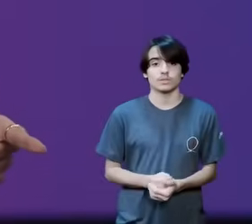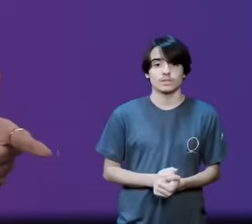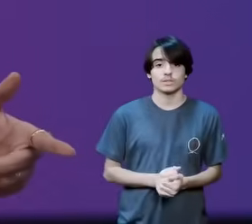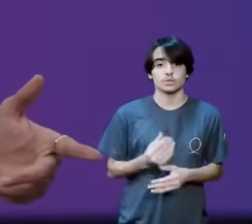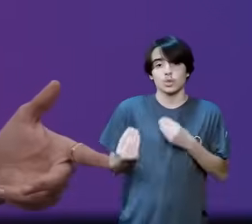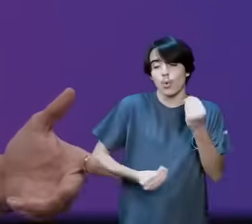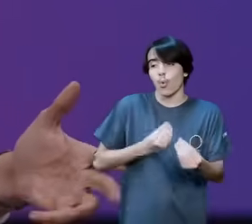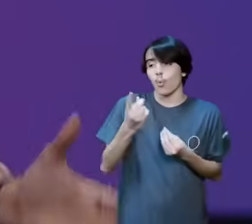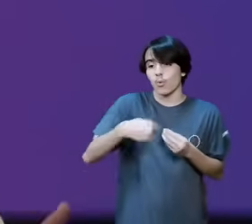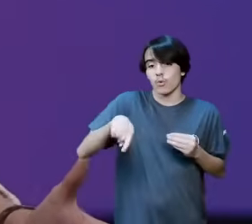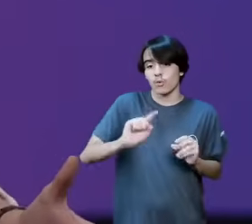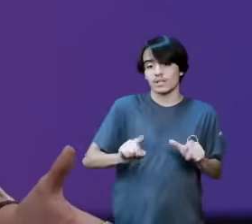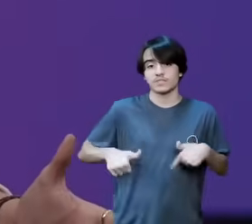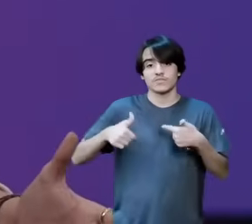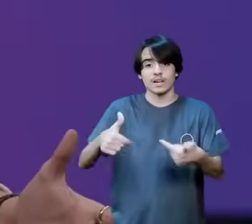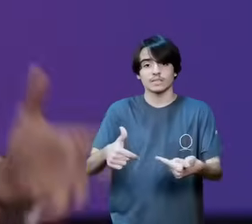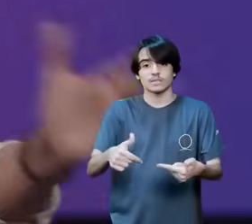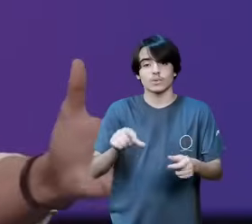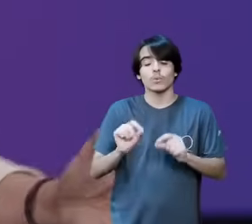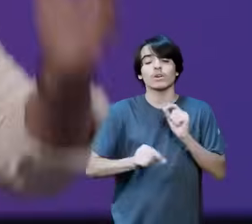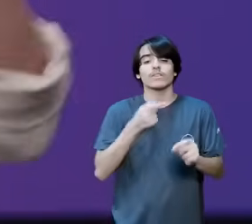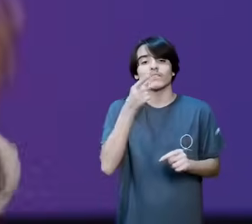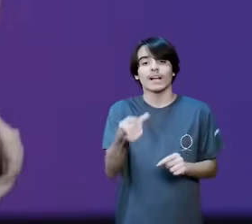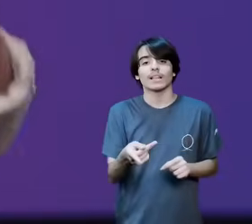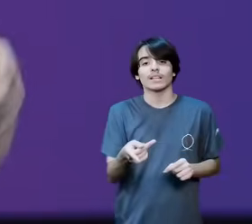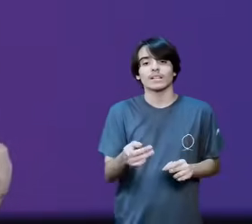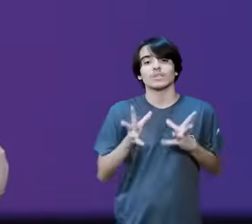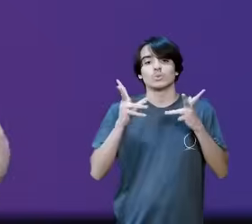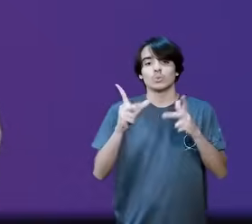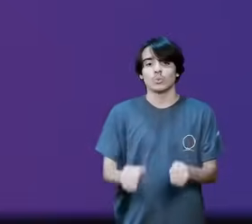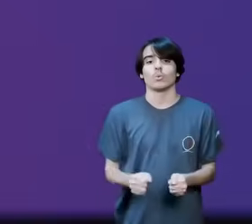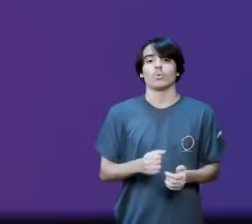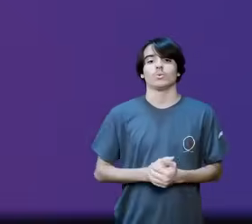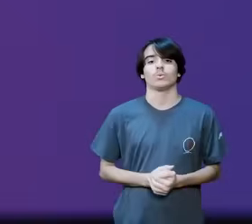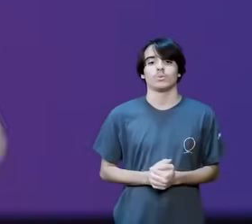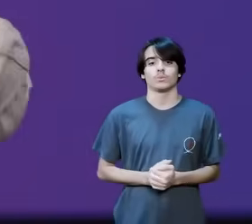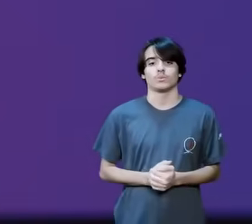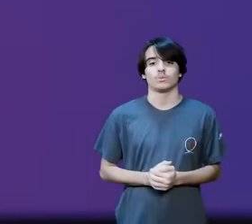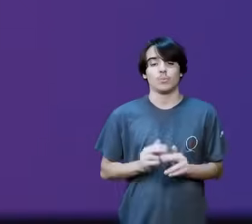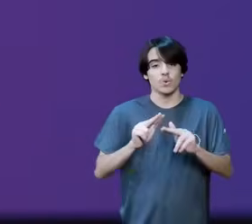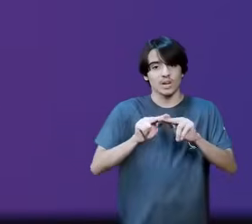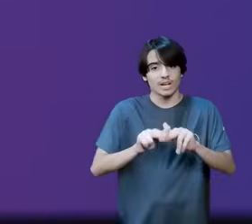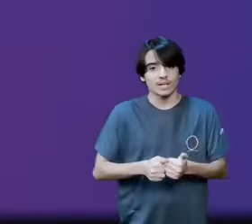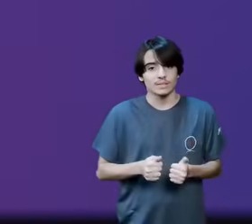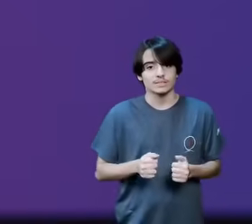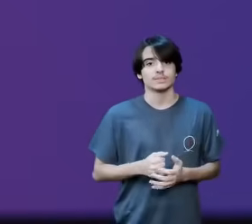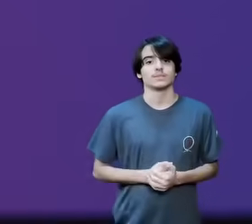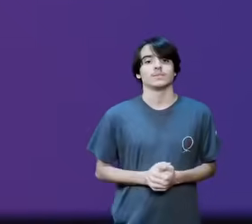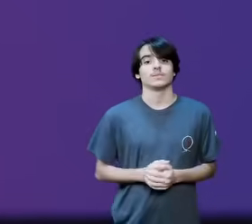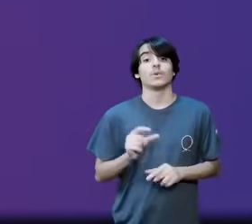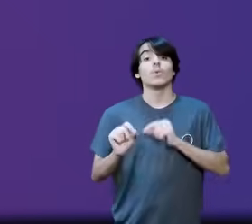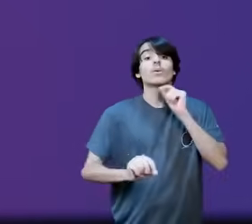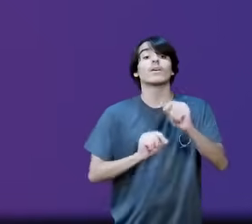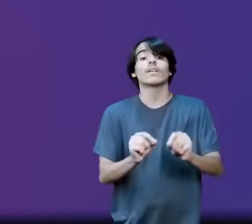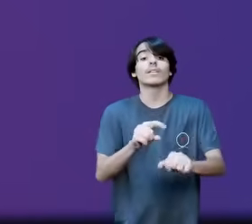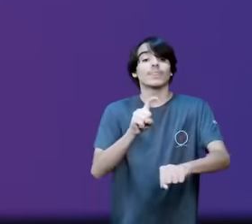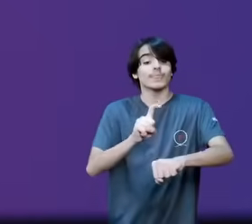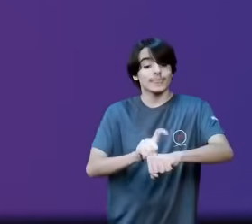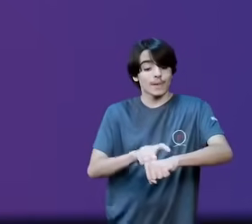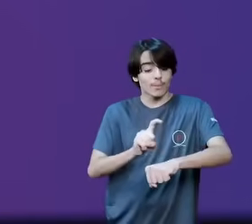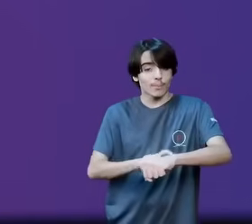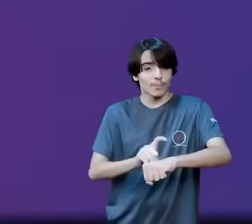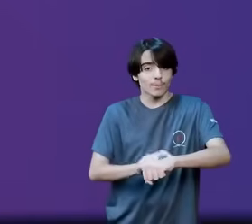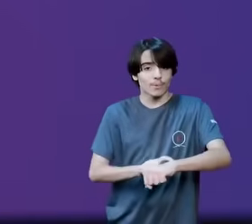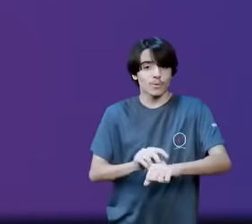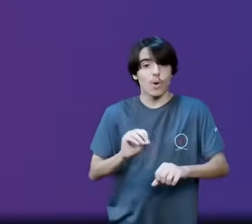como eles se comportam e do que ele está falando. Ele diz: tudo está subordinado e submetido ao tempo e